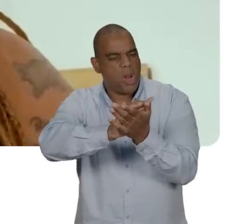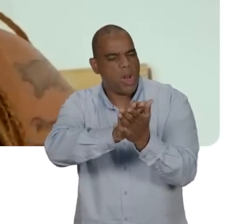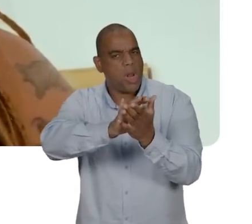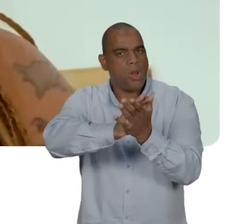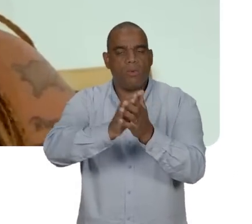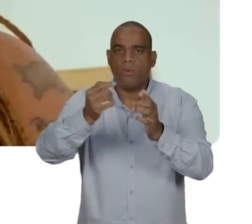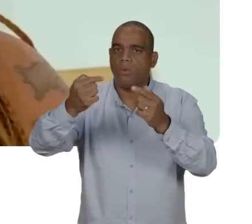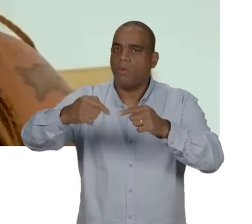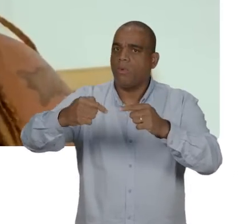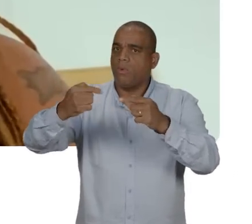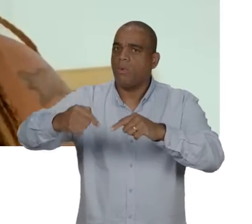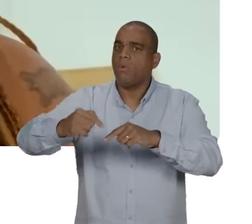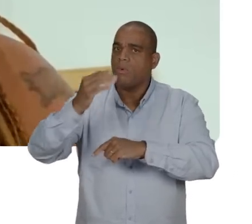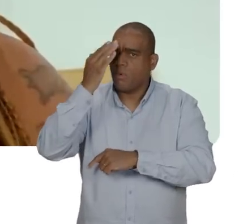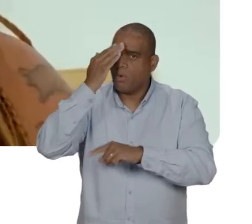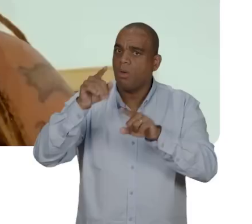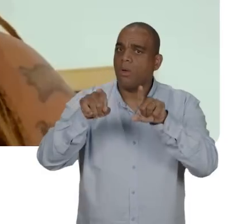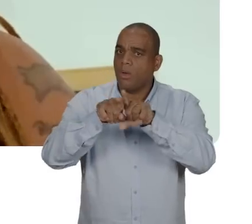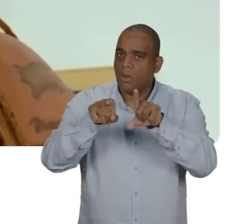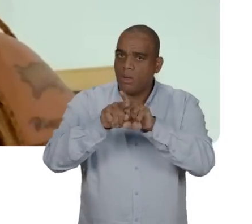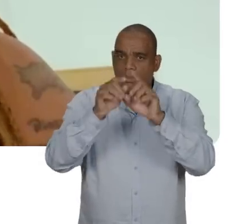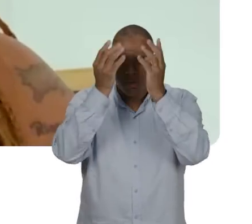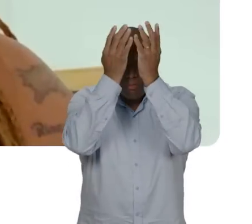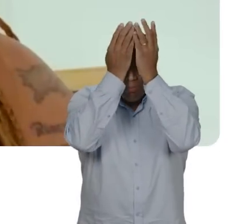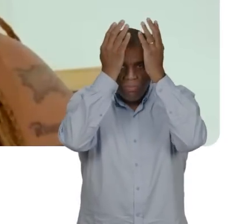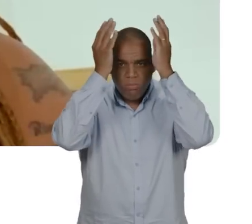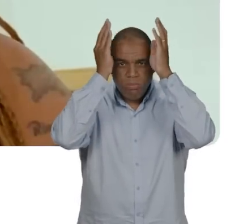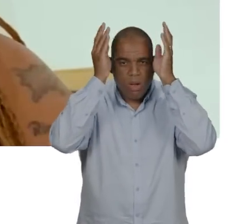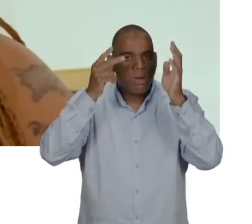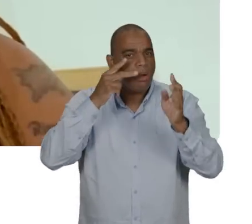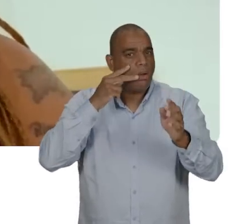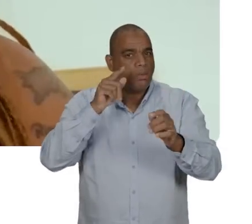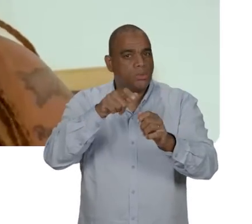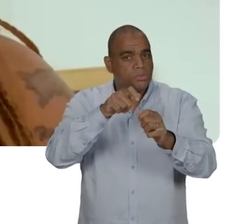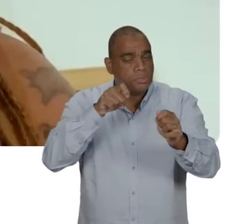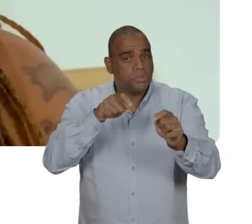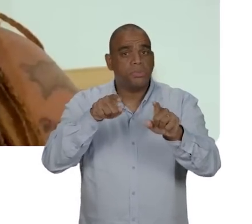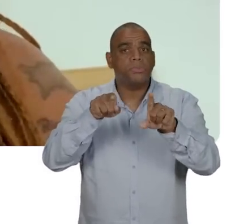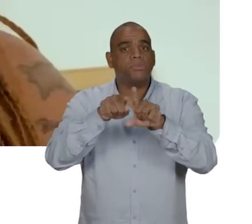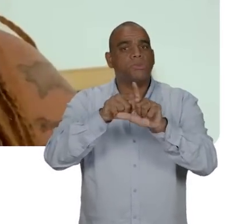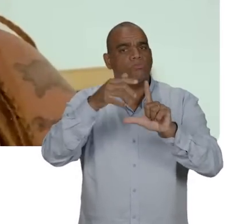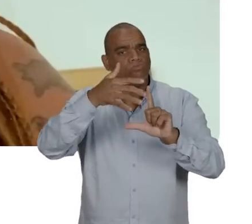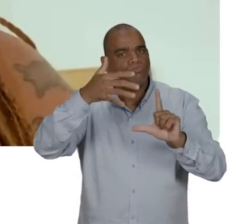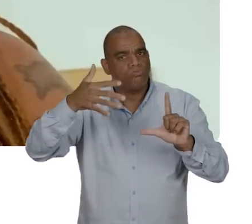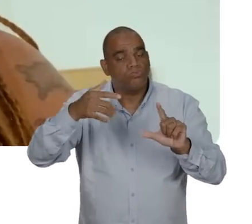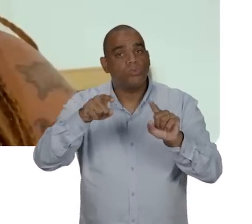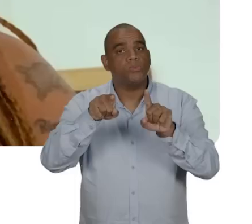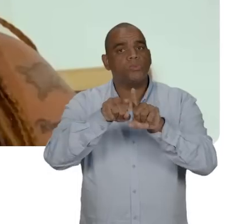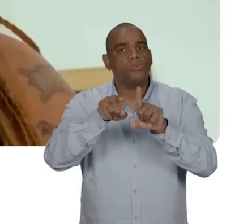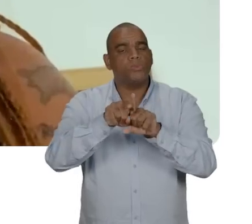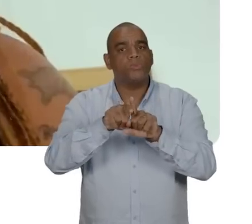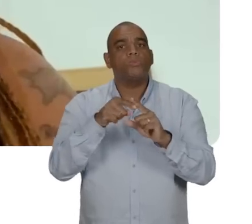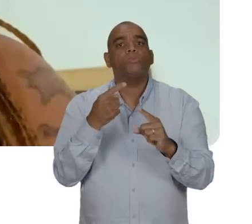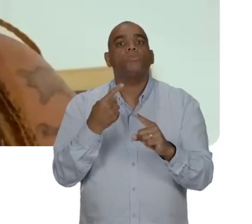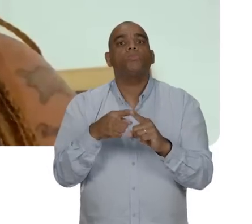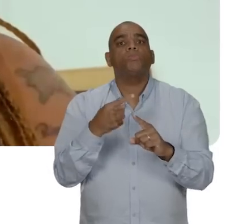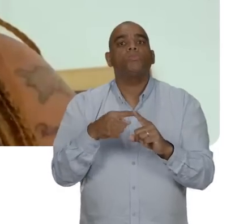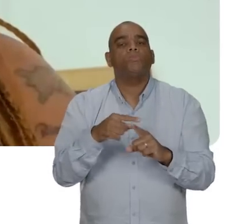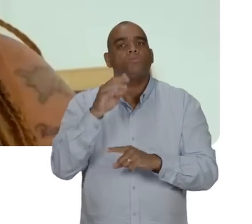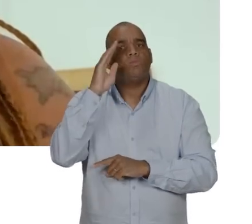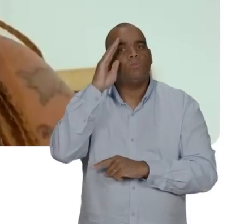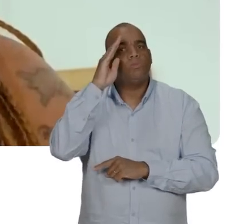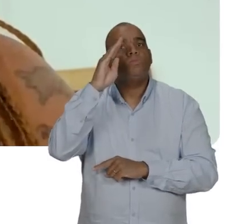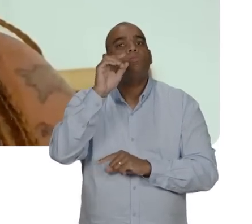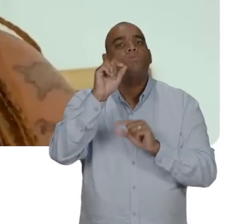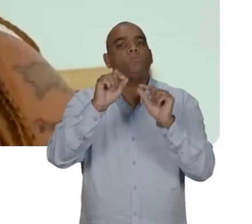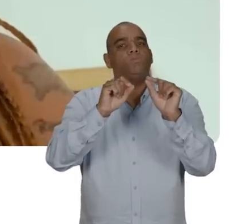grupos e iniciativas de pessoas indígenas e também de pessoas LGBTQIA+, no sentido de que a gente acredita que é